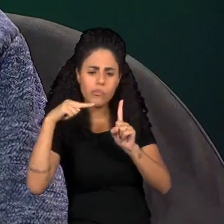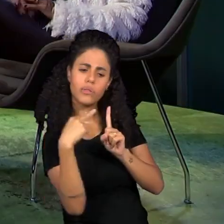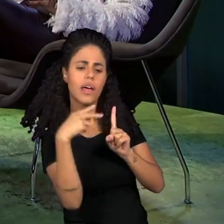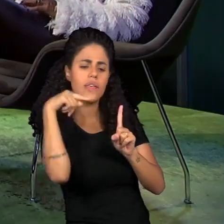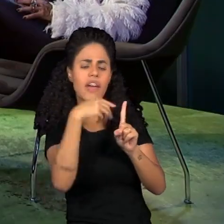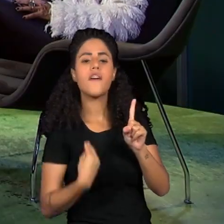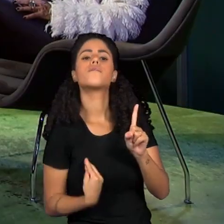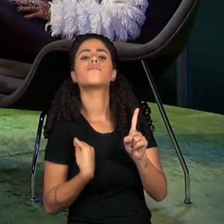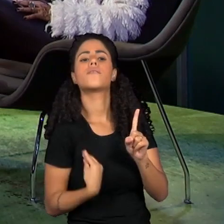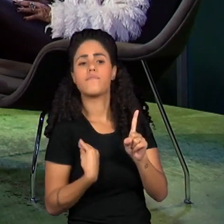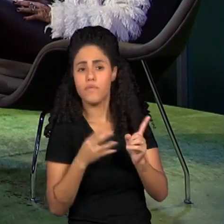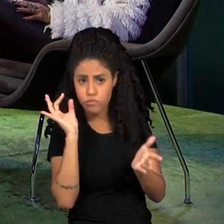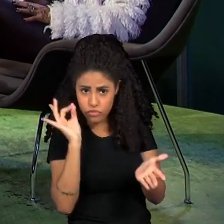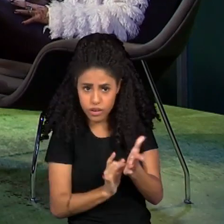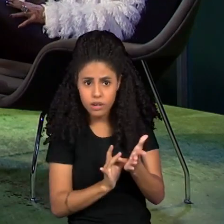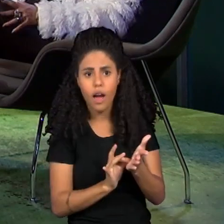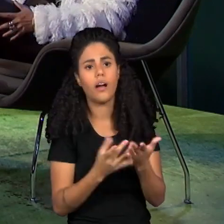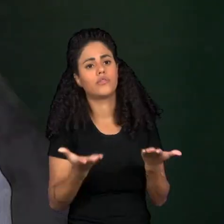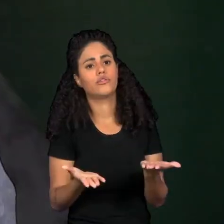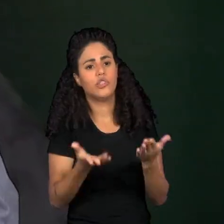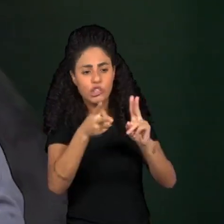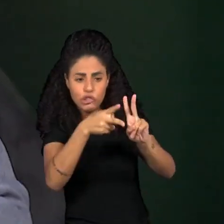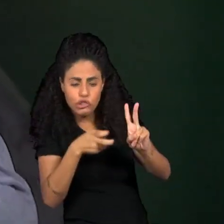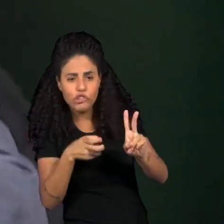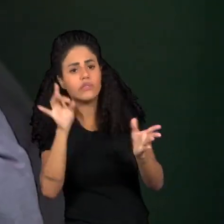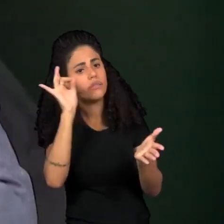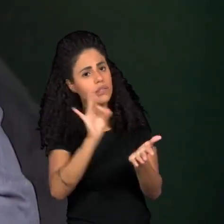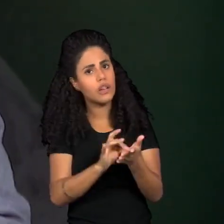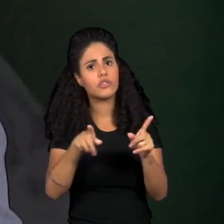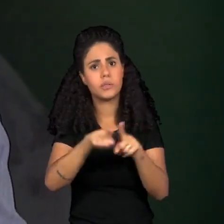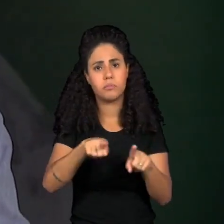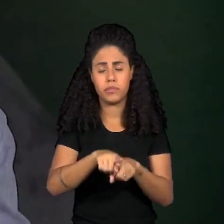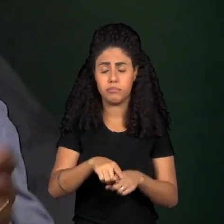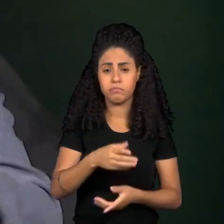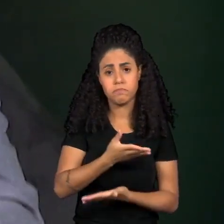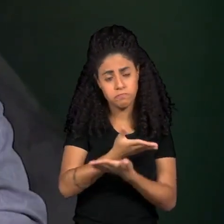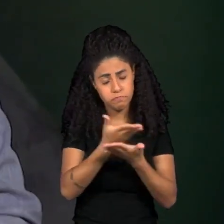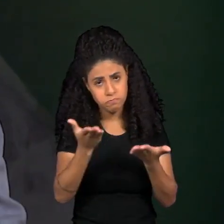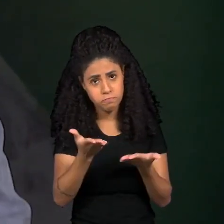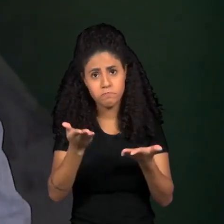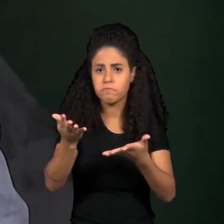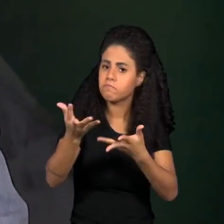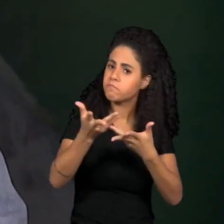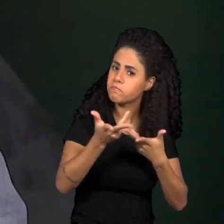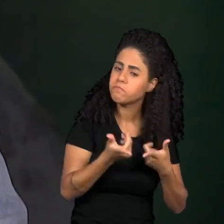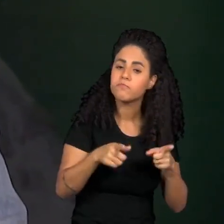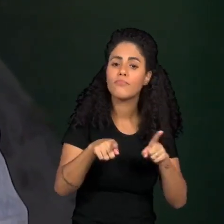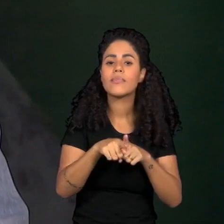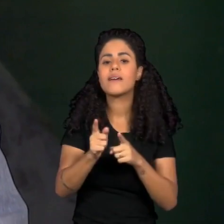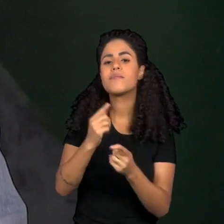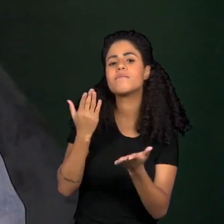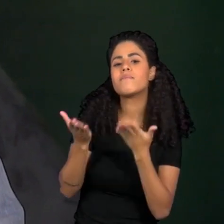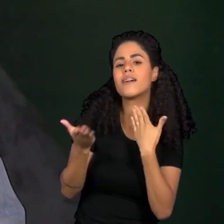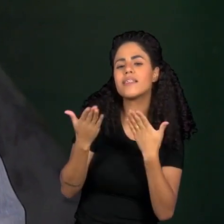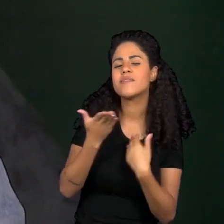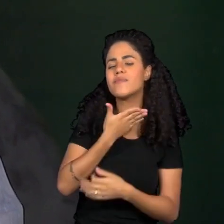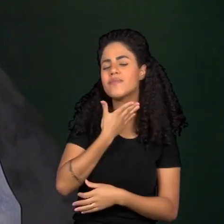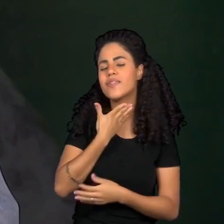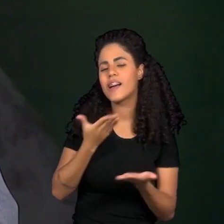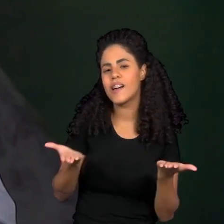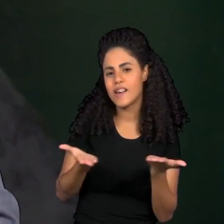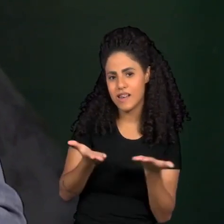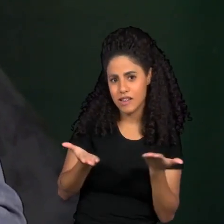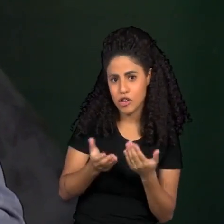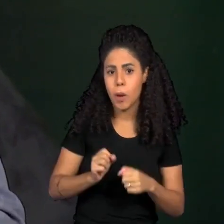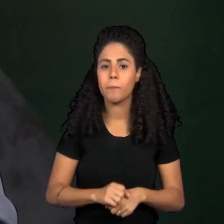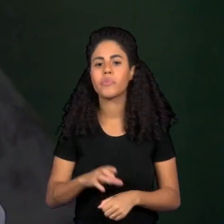quem... Negros e indígenas, desculpa. Indígenas. Eu vou convidar, né, para vir aqui para a nossa conversa, nosso